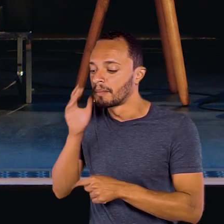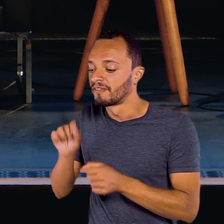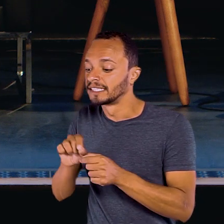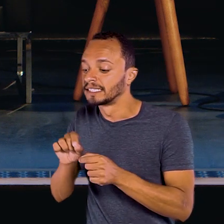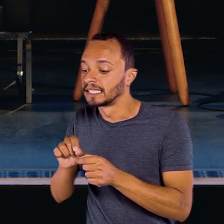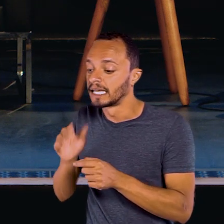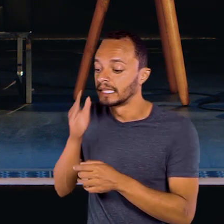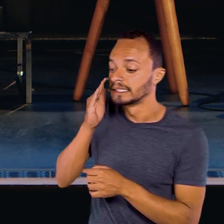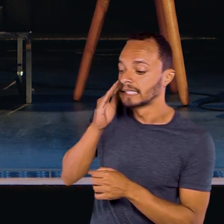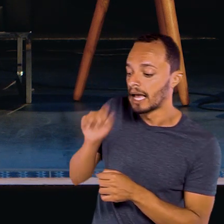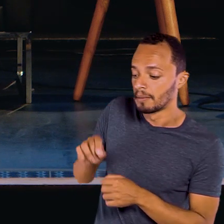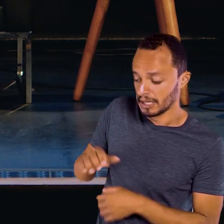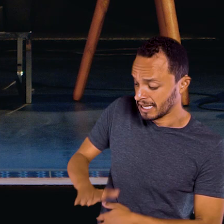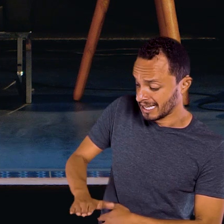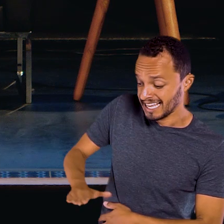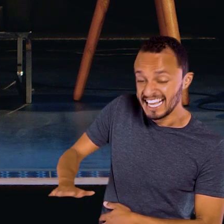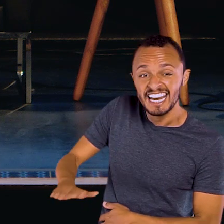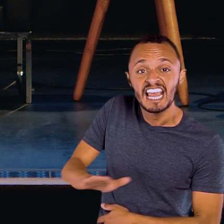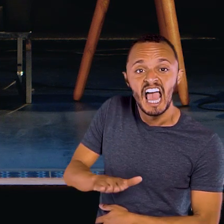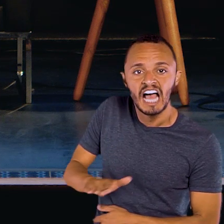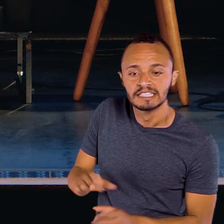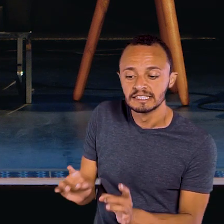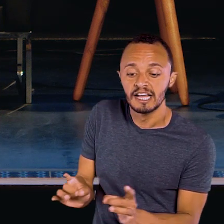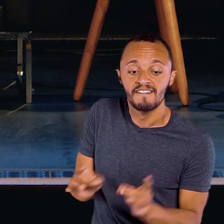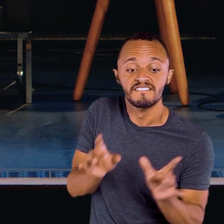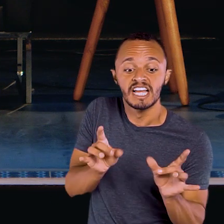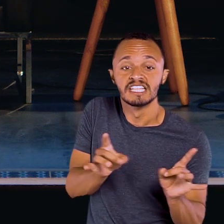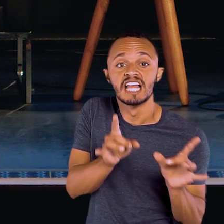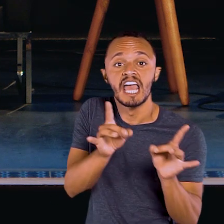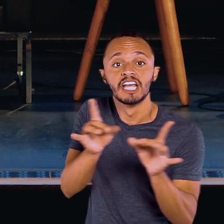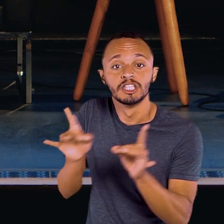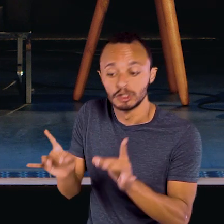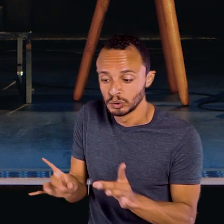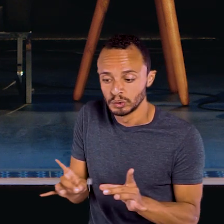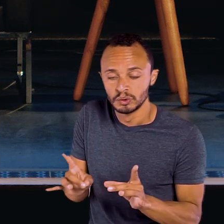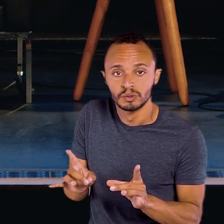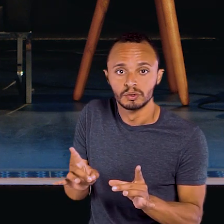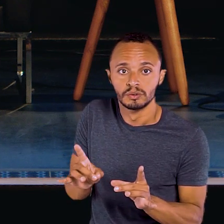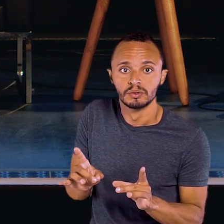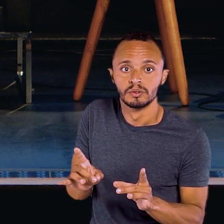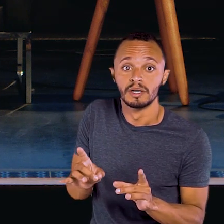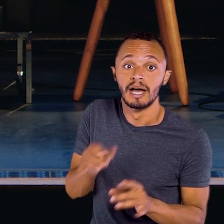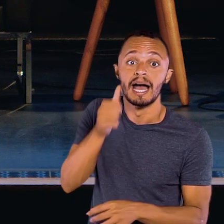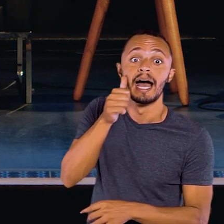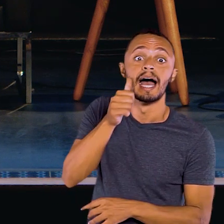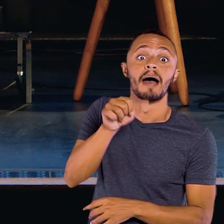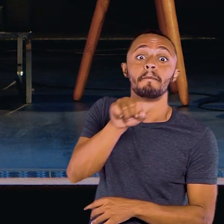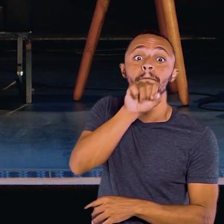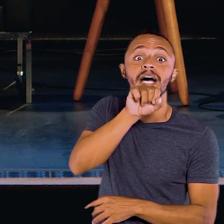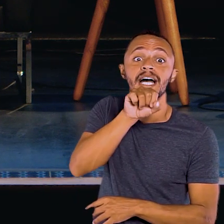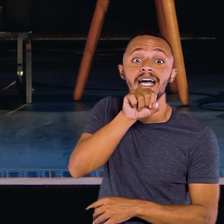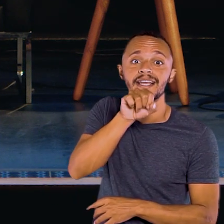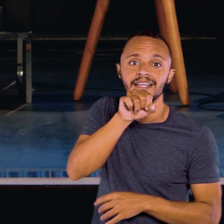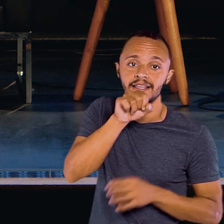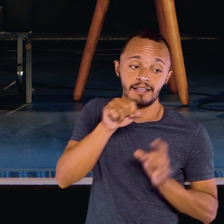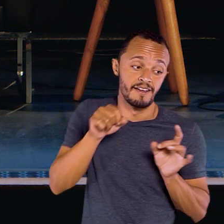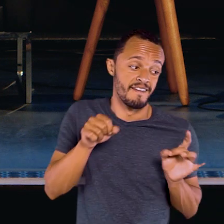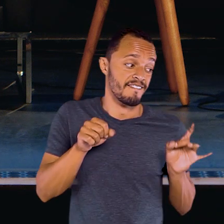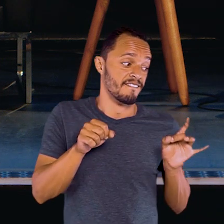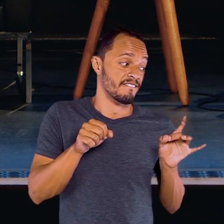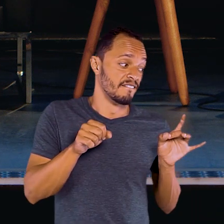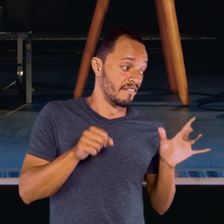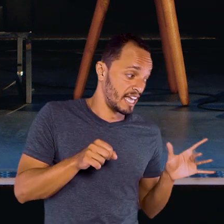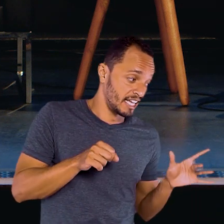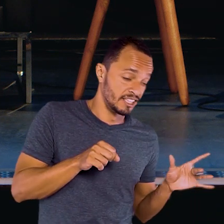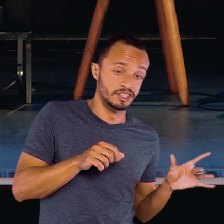muito pequenas, né? Enfim. Ou vendendo a mãe, e a mãe tem 2 pequenos também, que